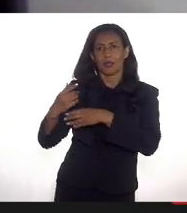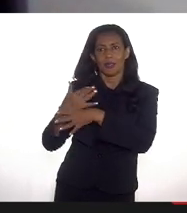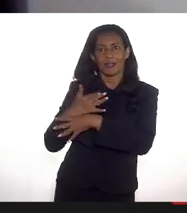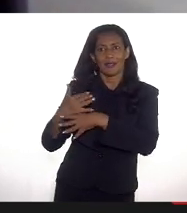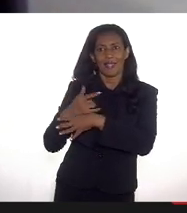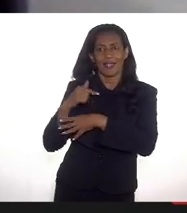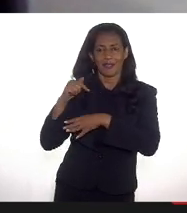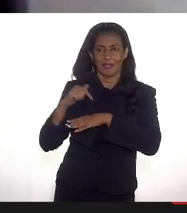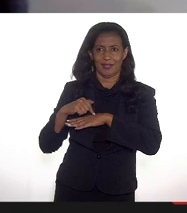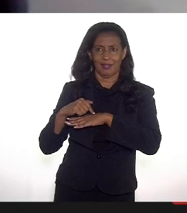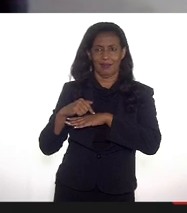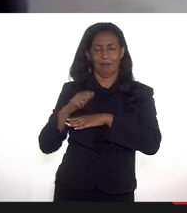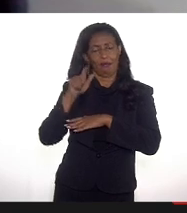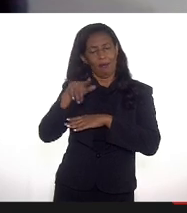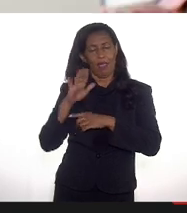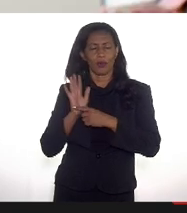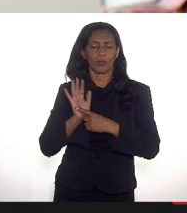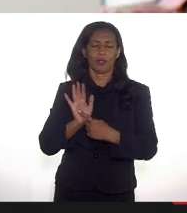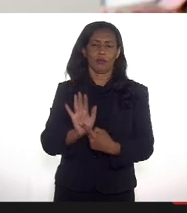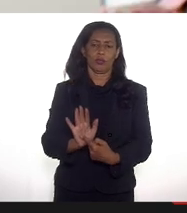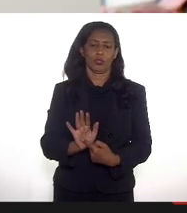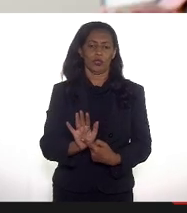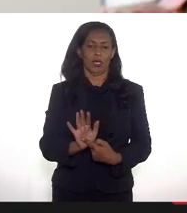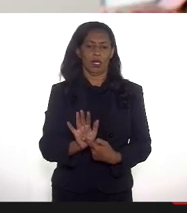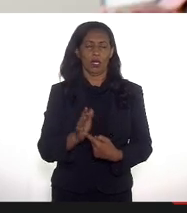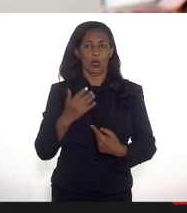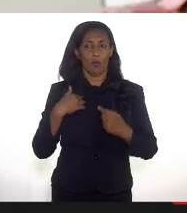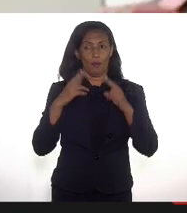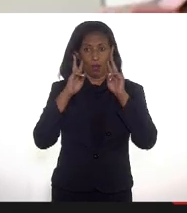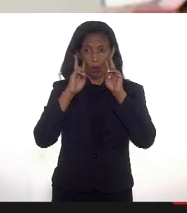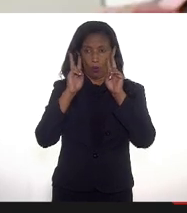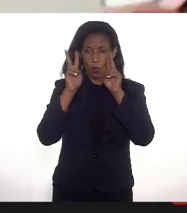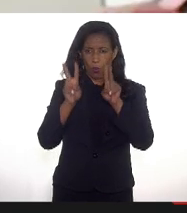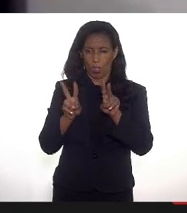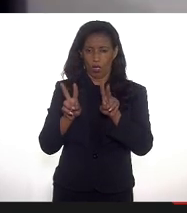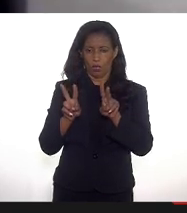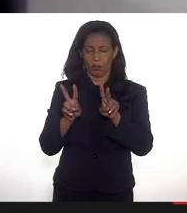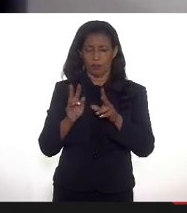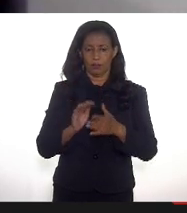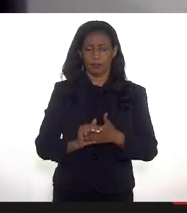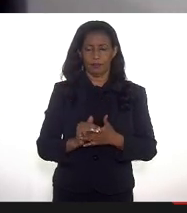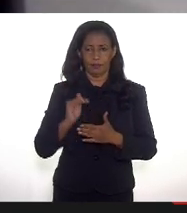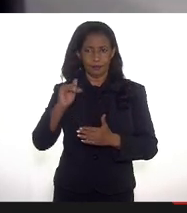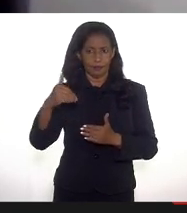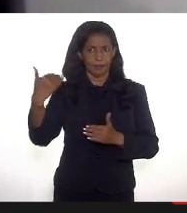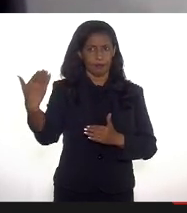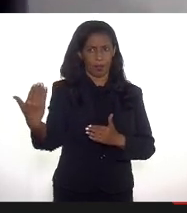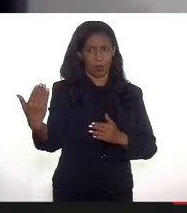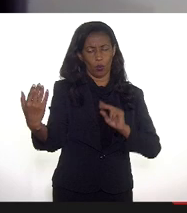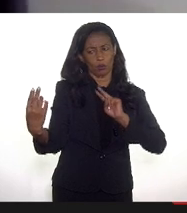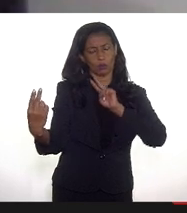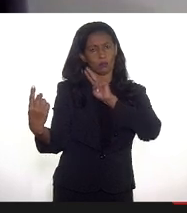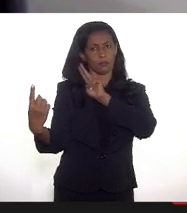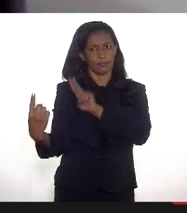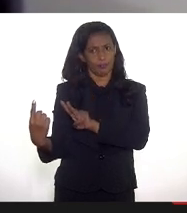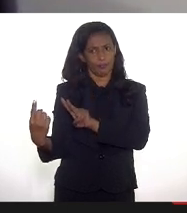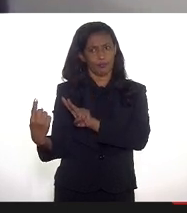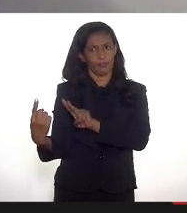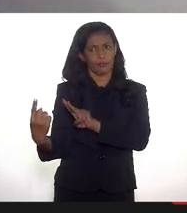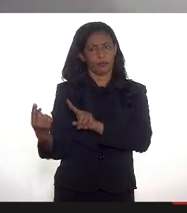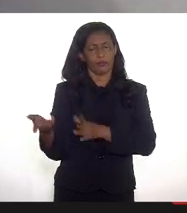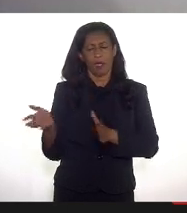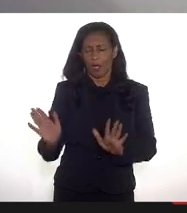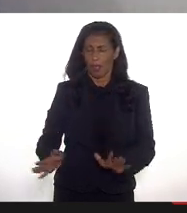retratar, sabe? O meu olhar pelo... Tá? Não, já concluí. É basicamente